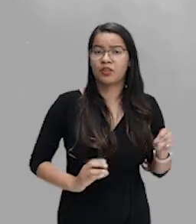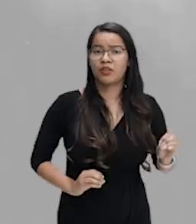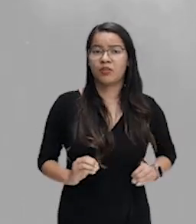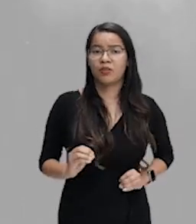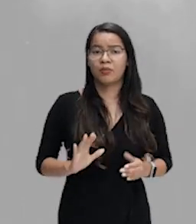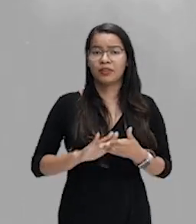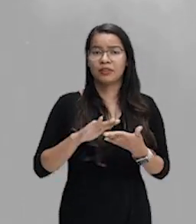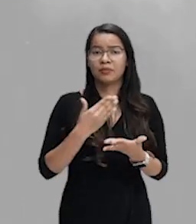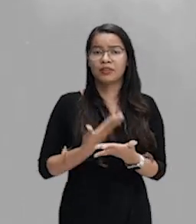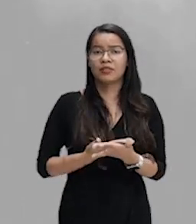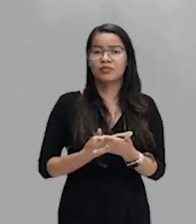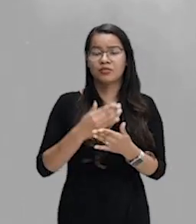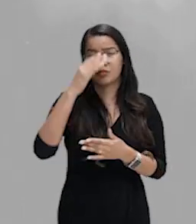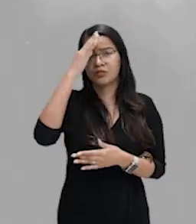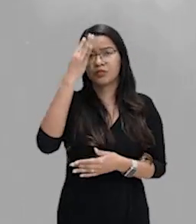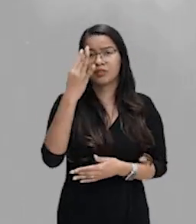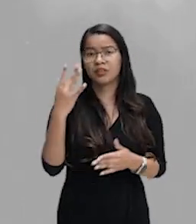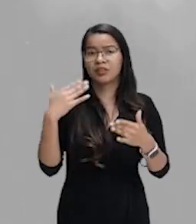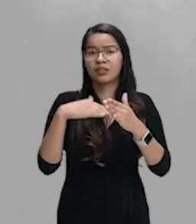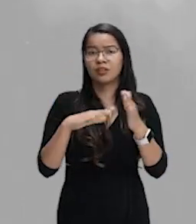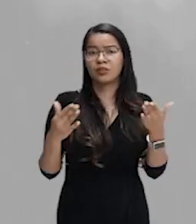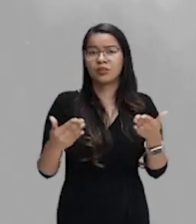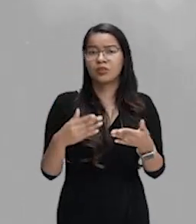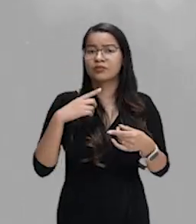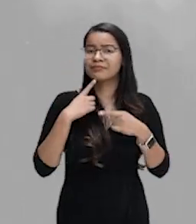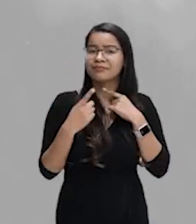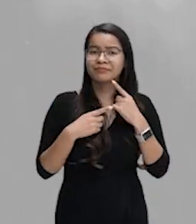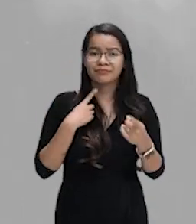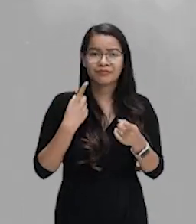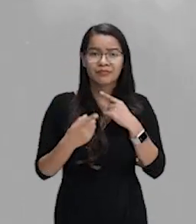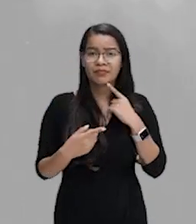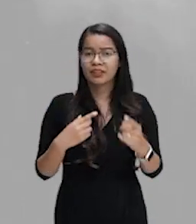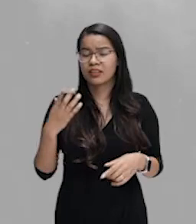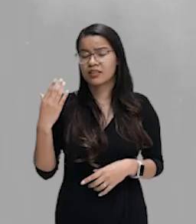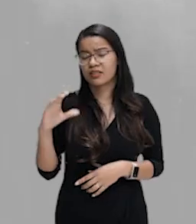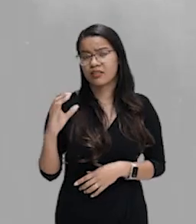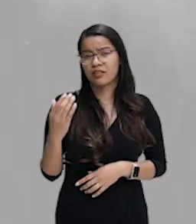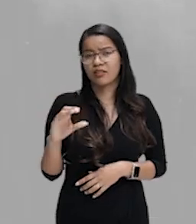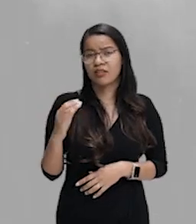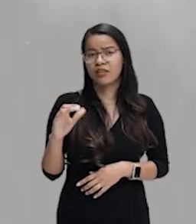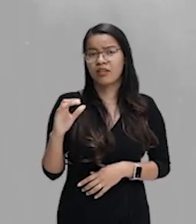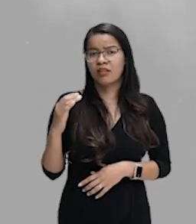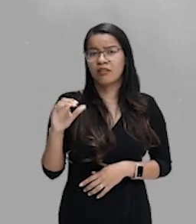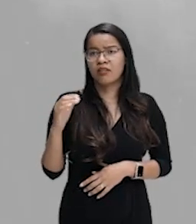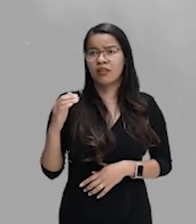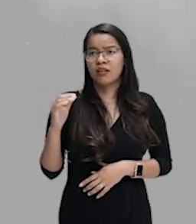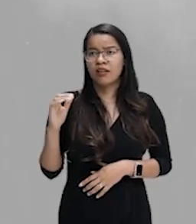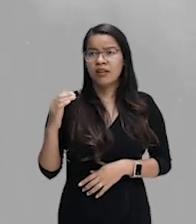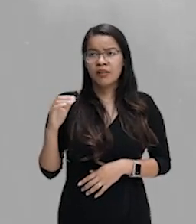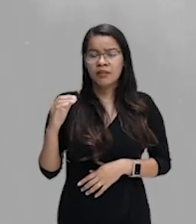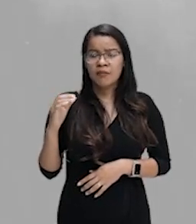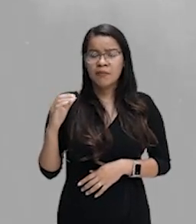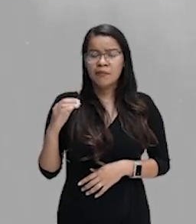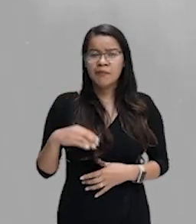sonhos que até hoje ninguém cientificamente, ou metaforicamente, ou de maneira